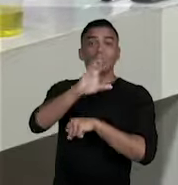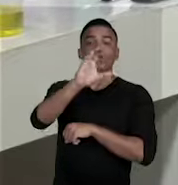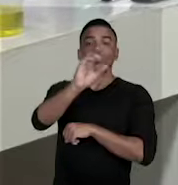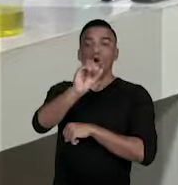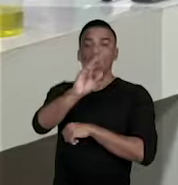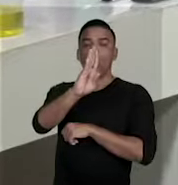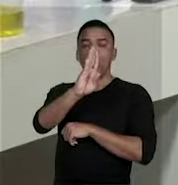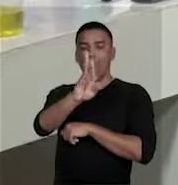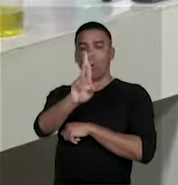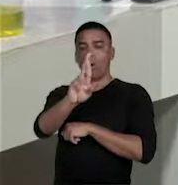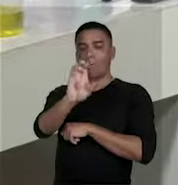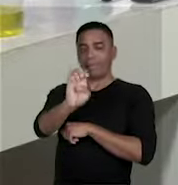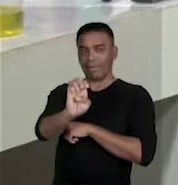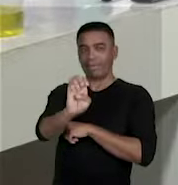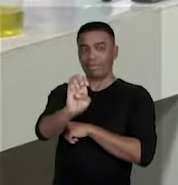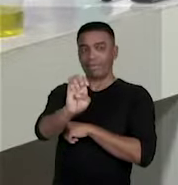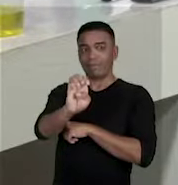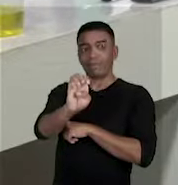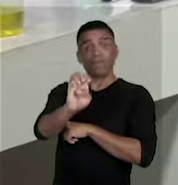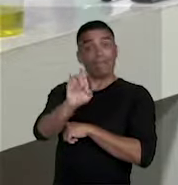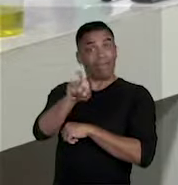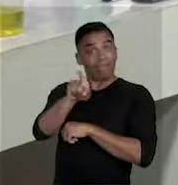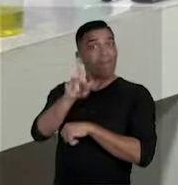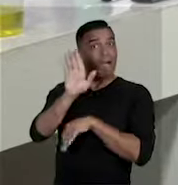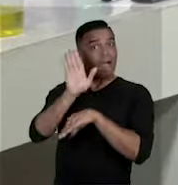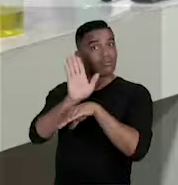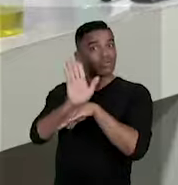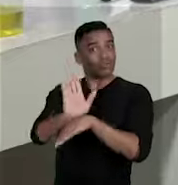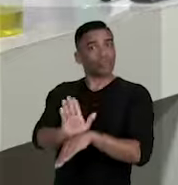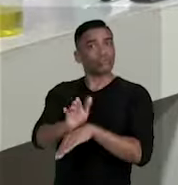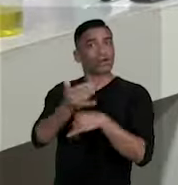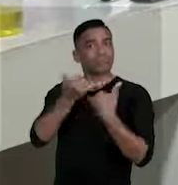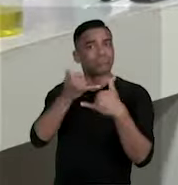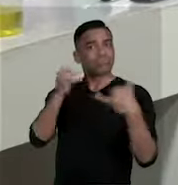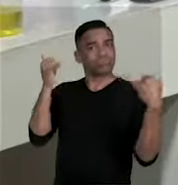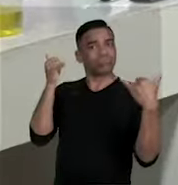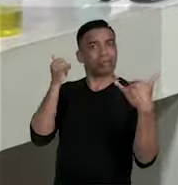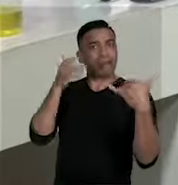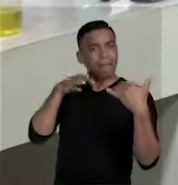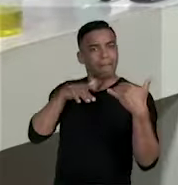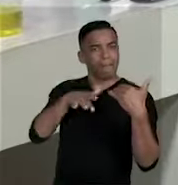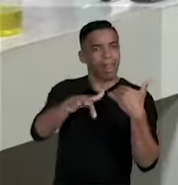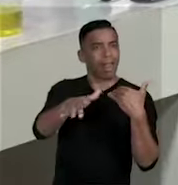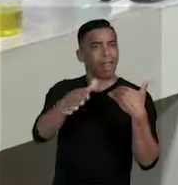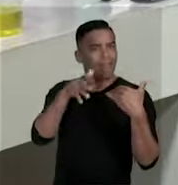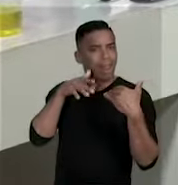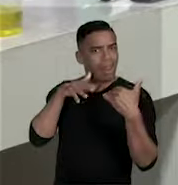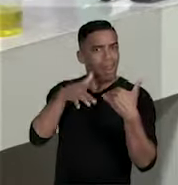caso aqui, onde permite a passagem da corrente elétrica de forma mais